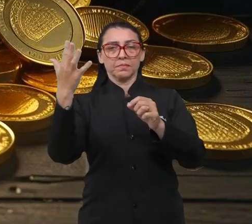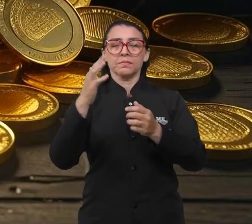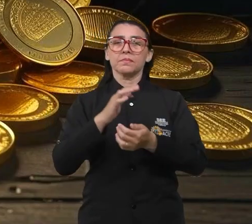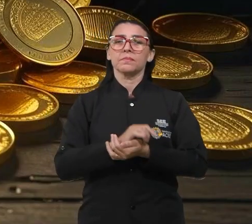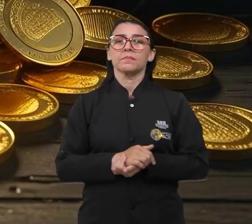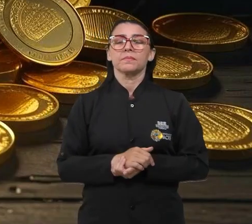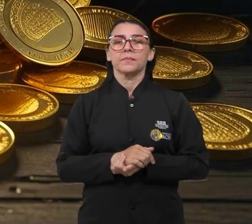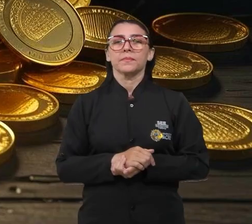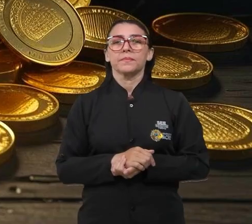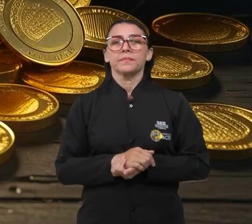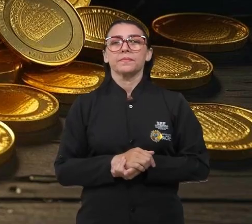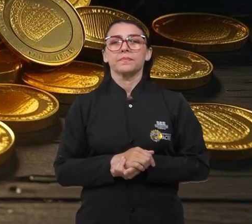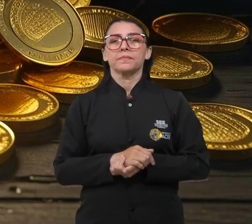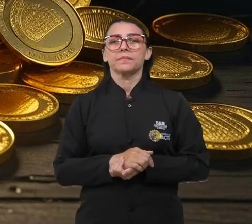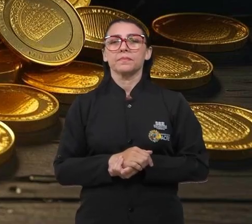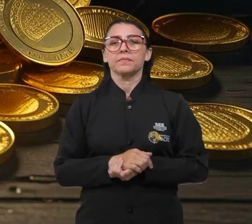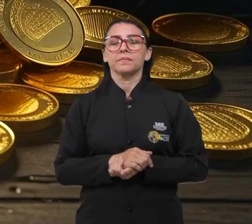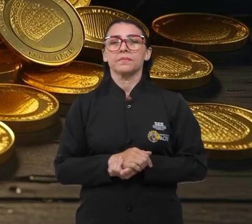justamente o seguinte: